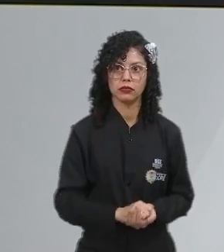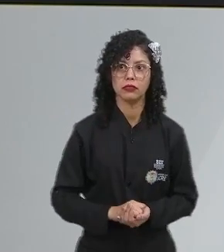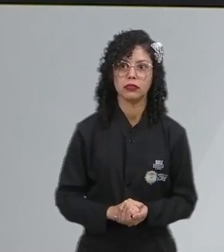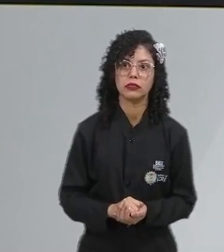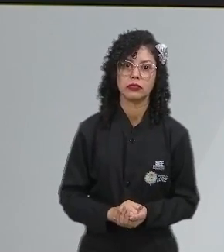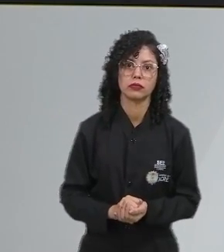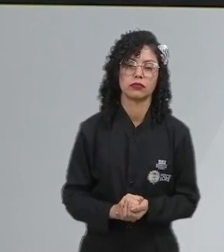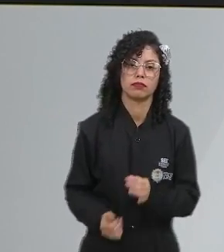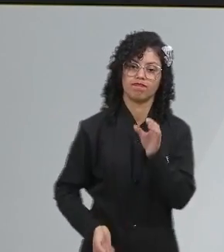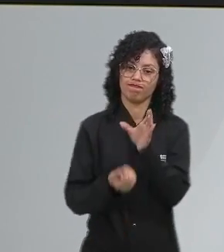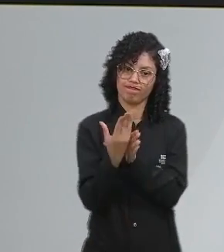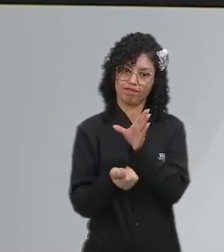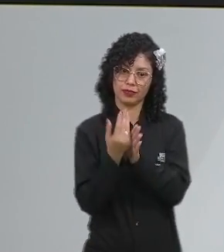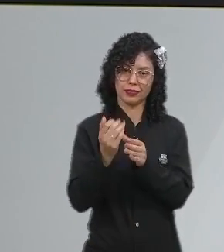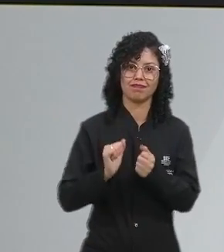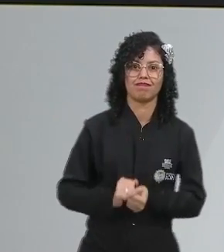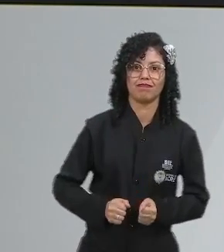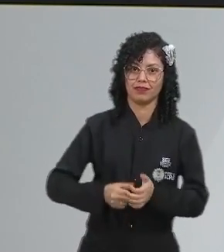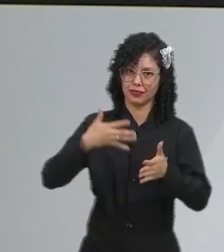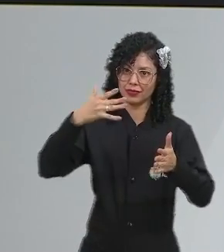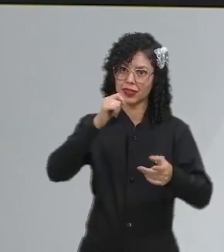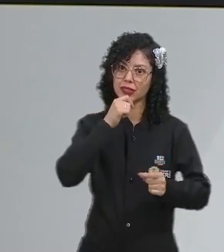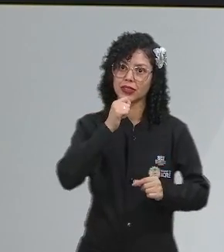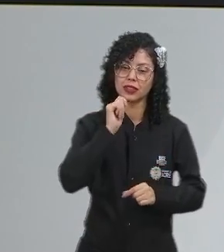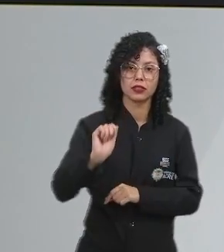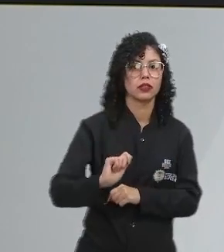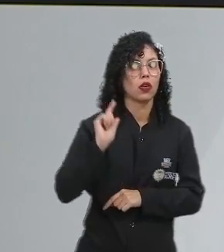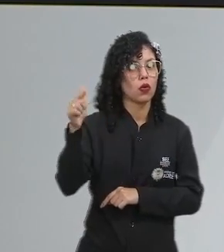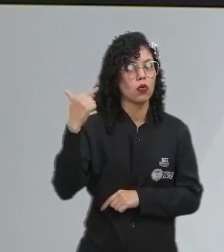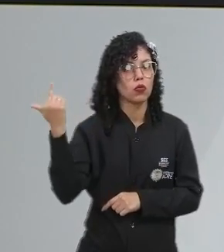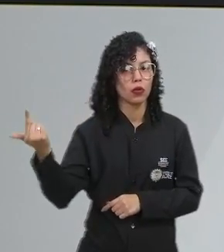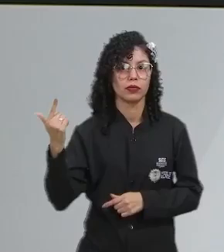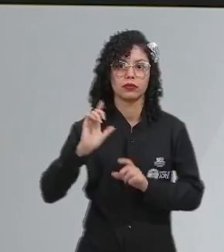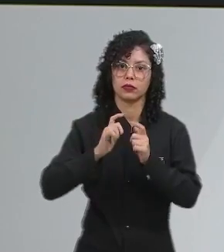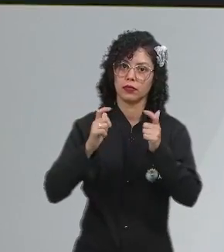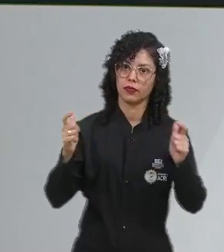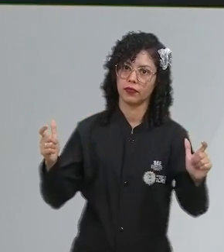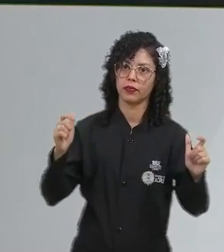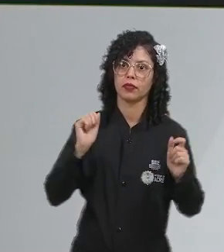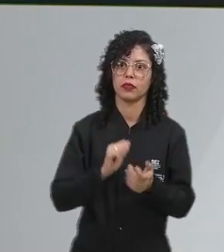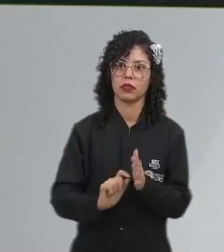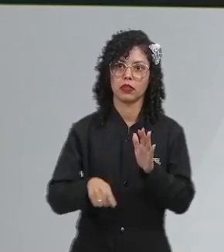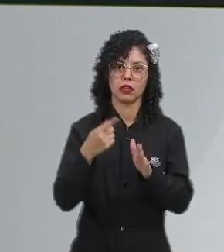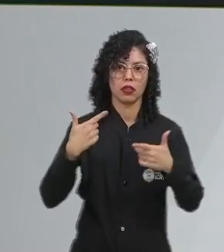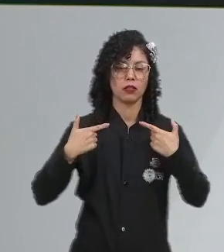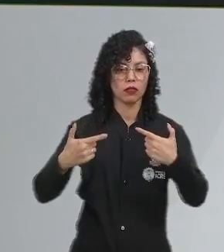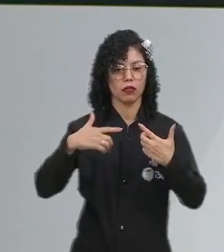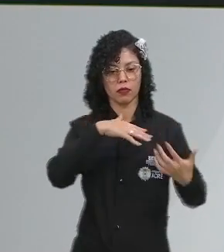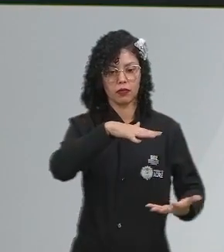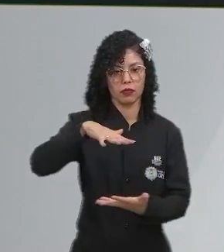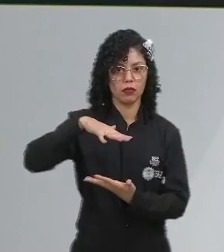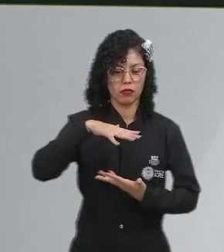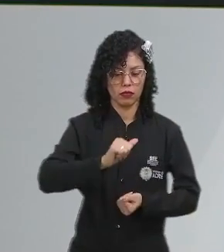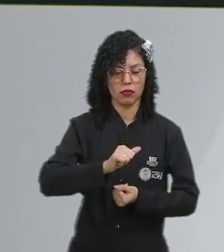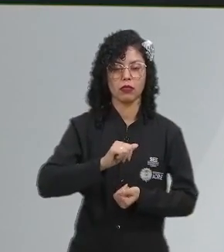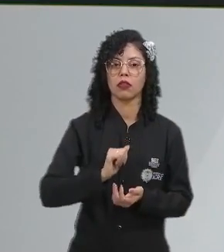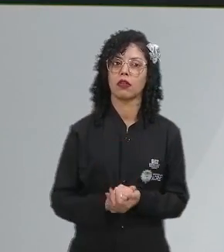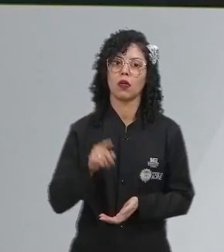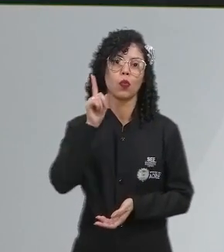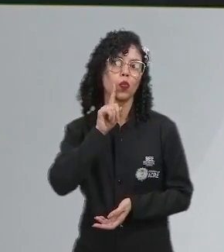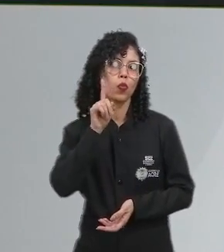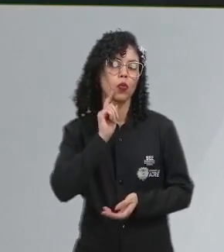essa superprodução, ela também é fruto de um outro grande evento, que foi a Primeira Guerra Mundial. Os Estados